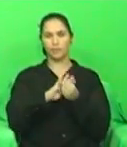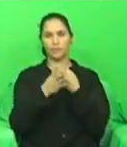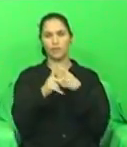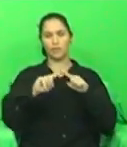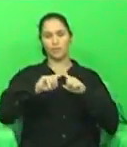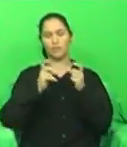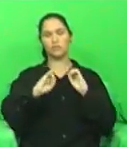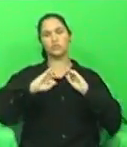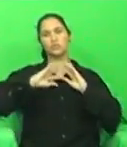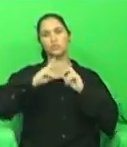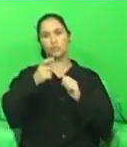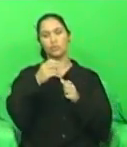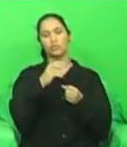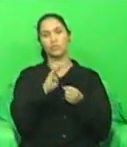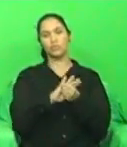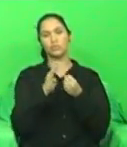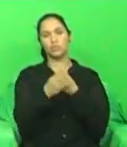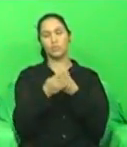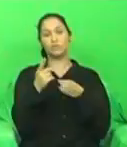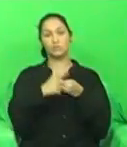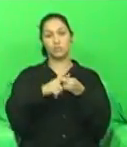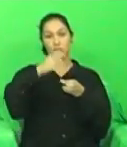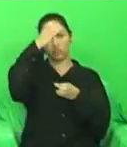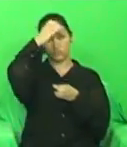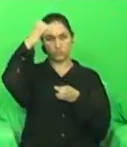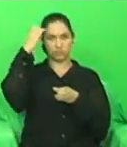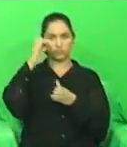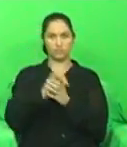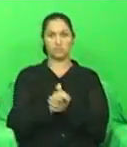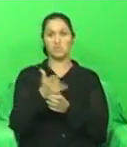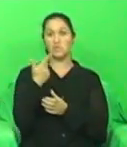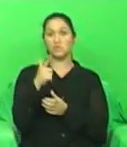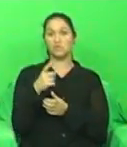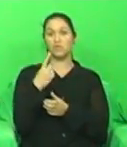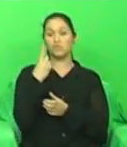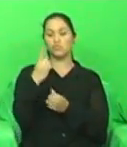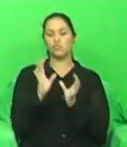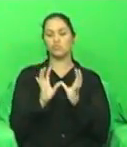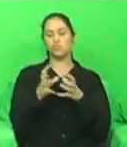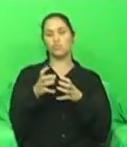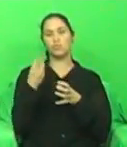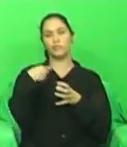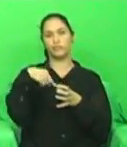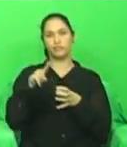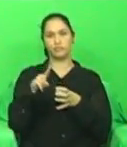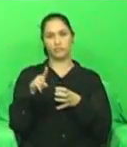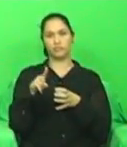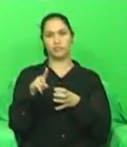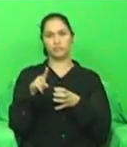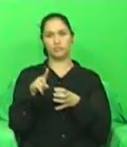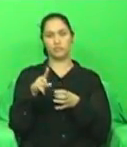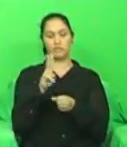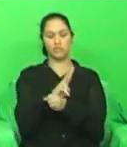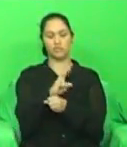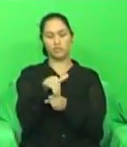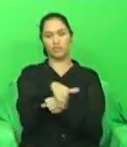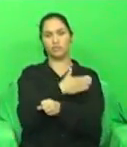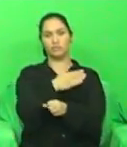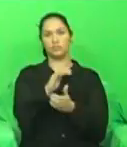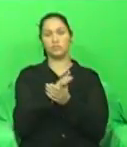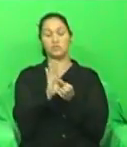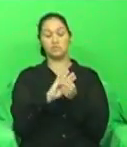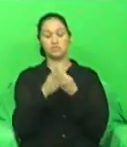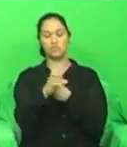lajota tá jogado não aparece sequer uma equipe lá na no são sebastião que pena na